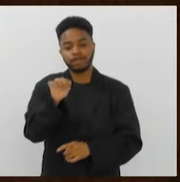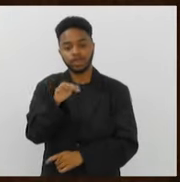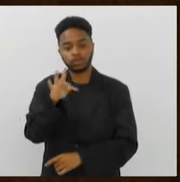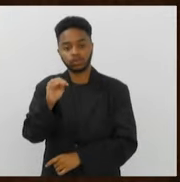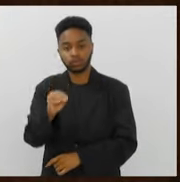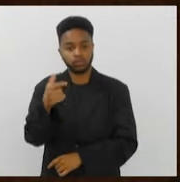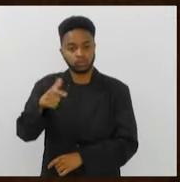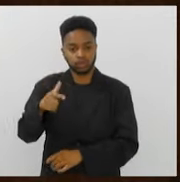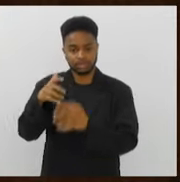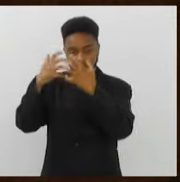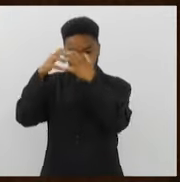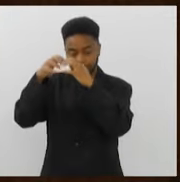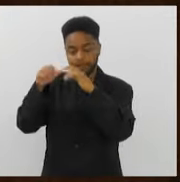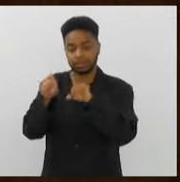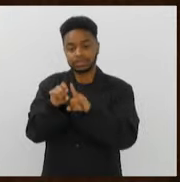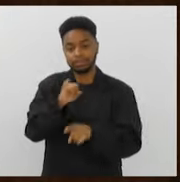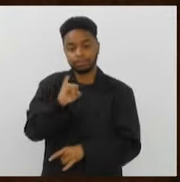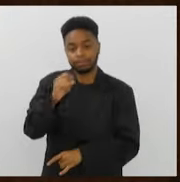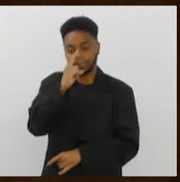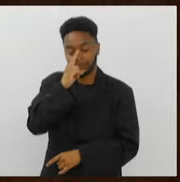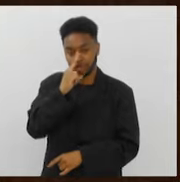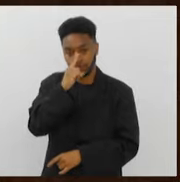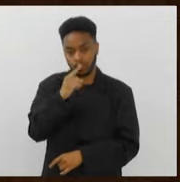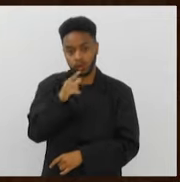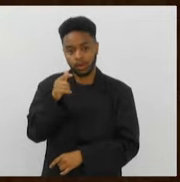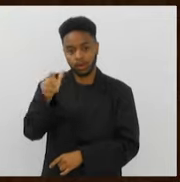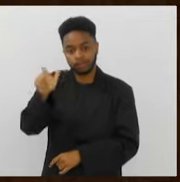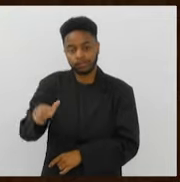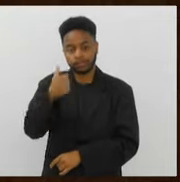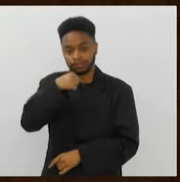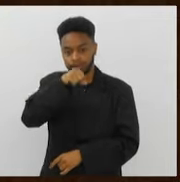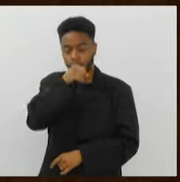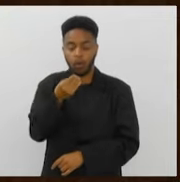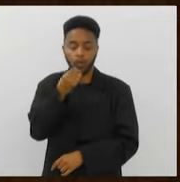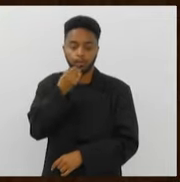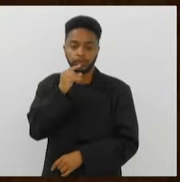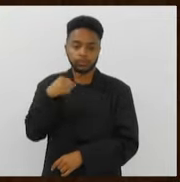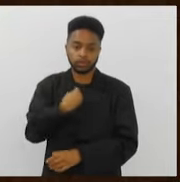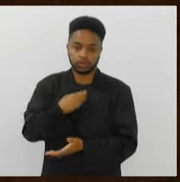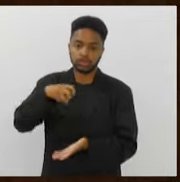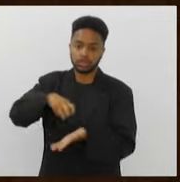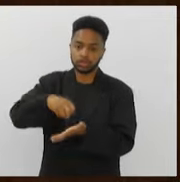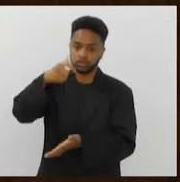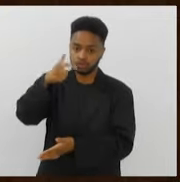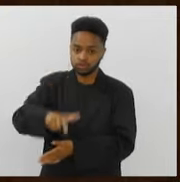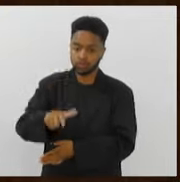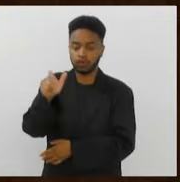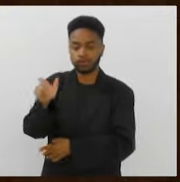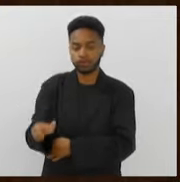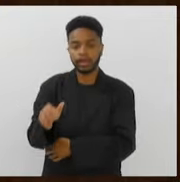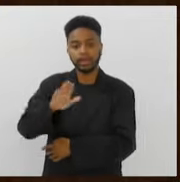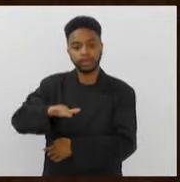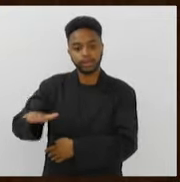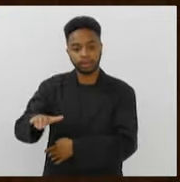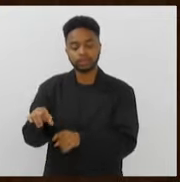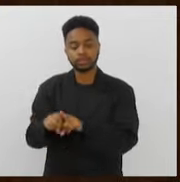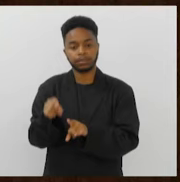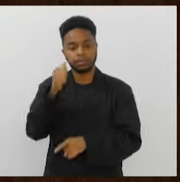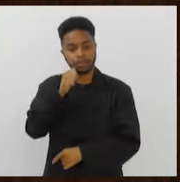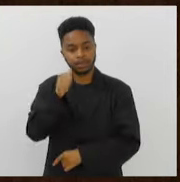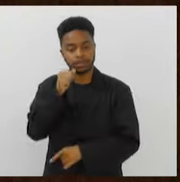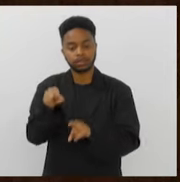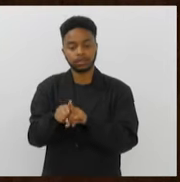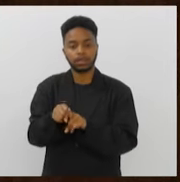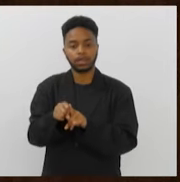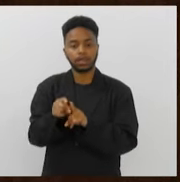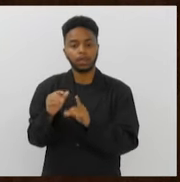mãe, a gente vai acabar, evidentemente, punindo de novo essa criança, essa menina, essa